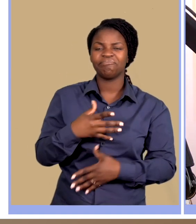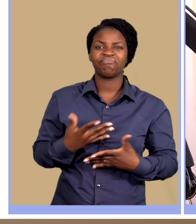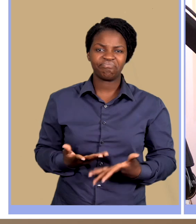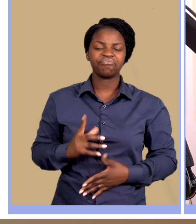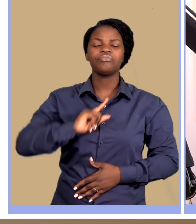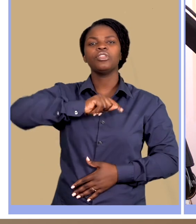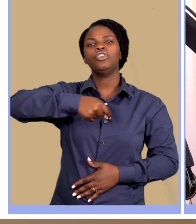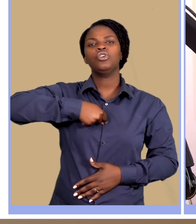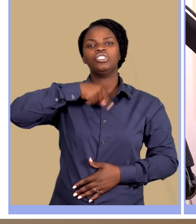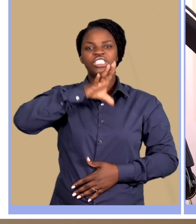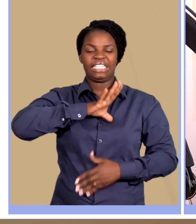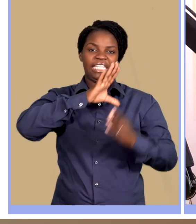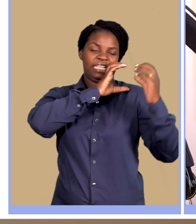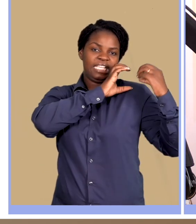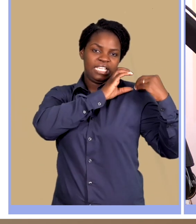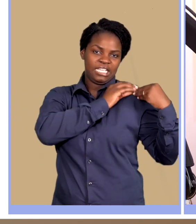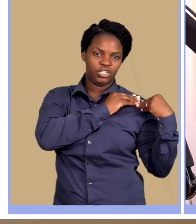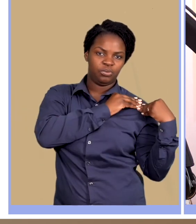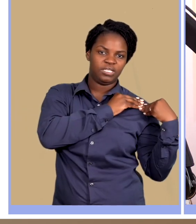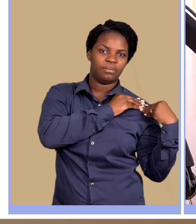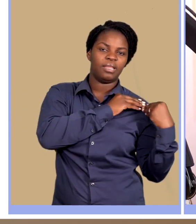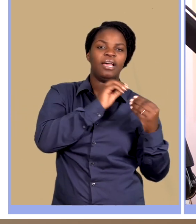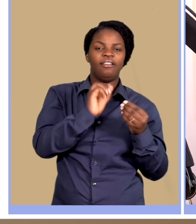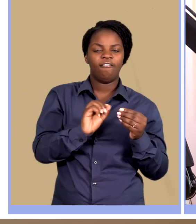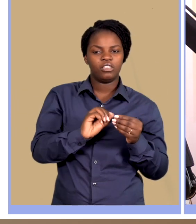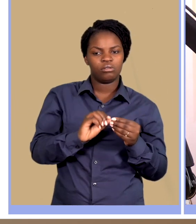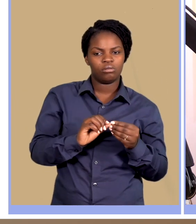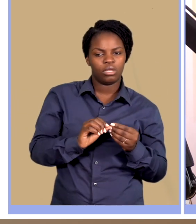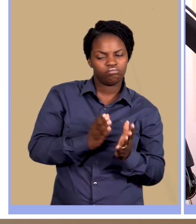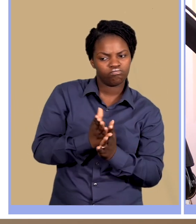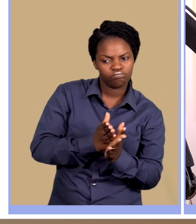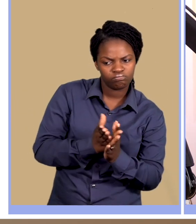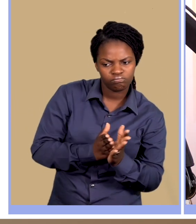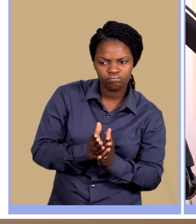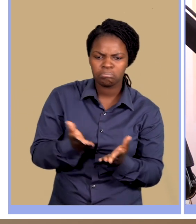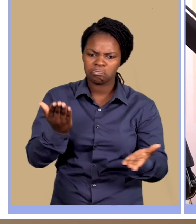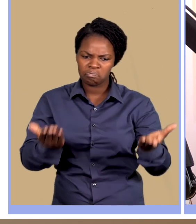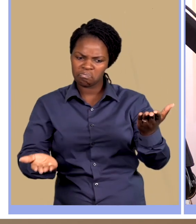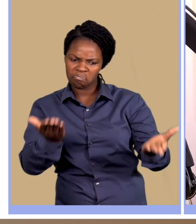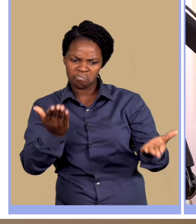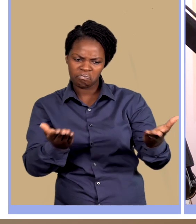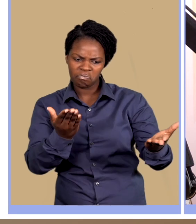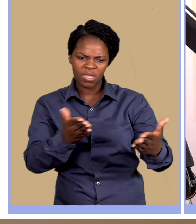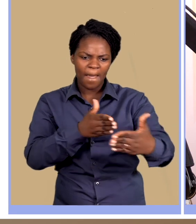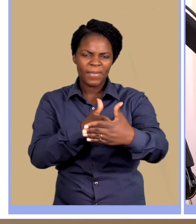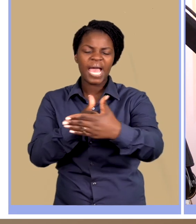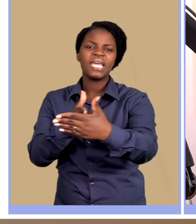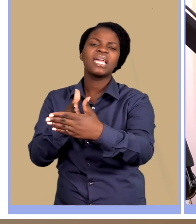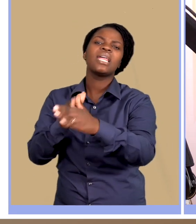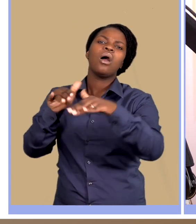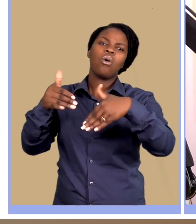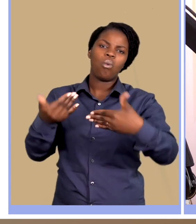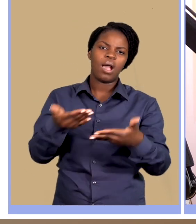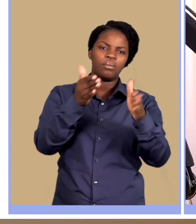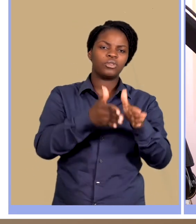lado, fazermos um pequeno assessment, fazermos uma avaliação daquilo que são as reais dificuldades que o movimento das pessoas com